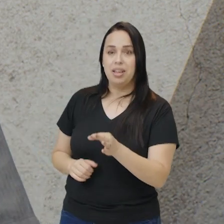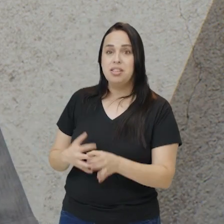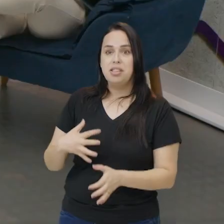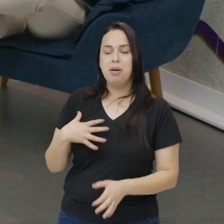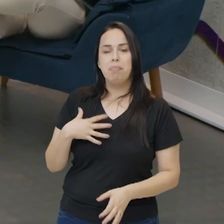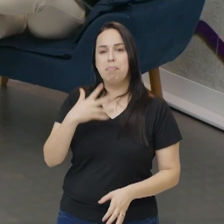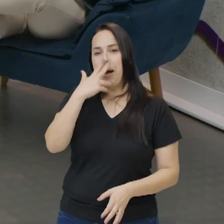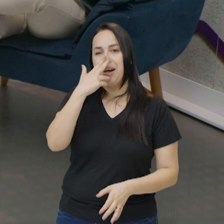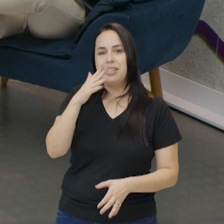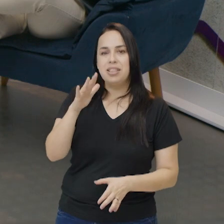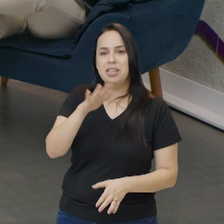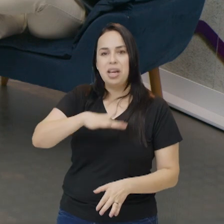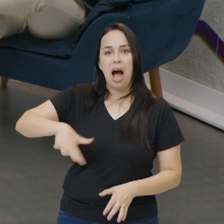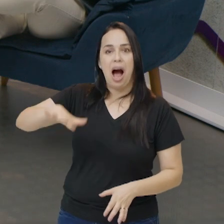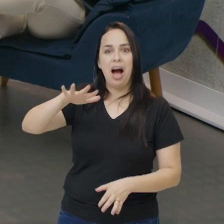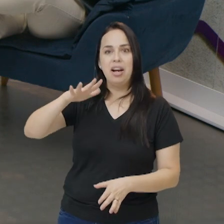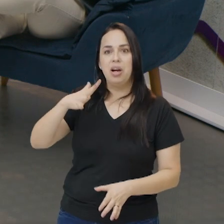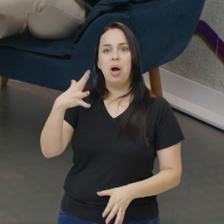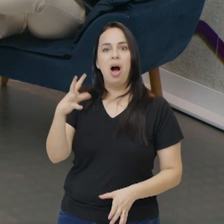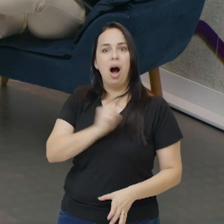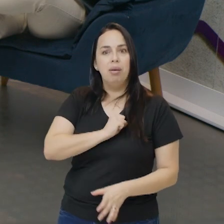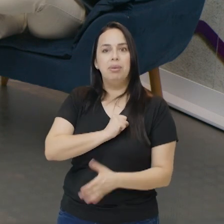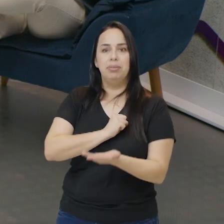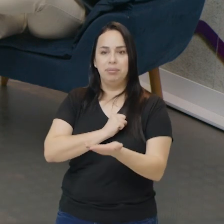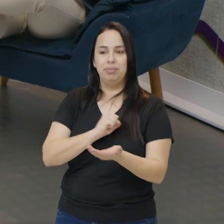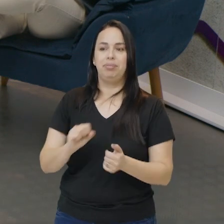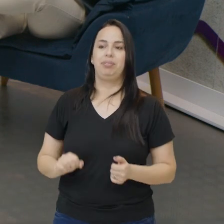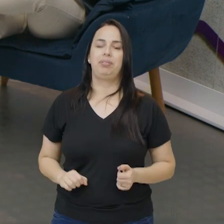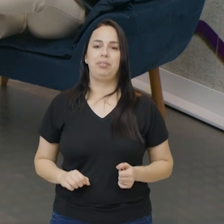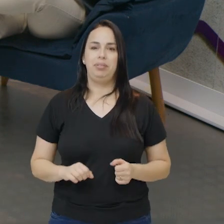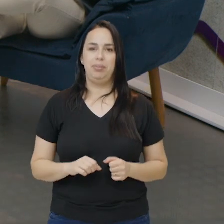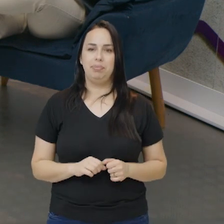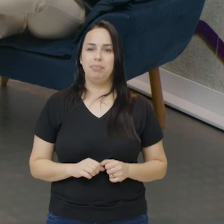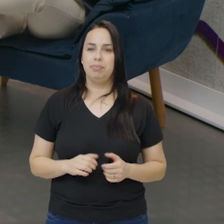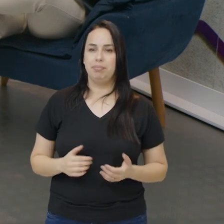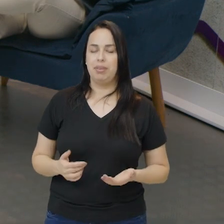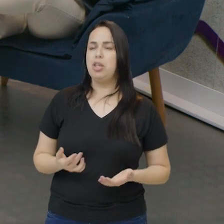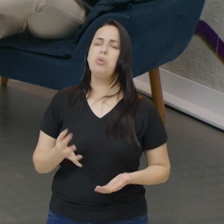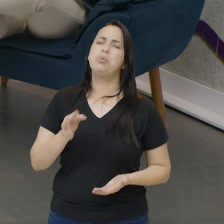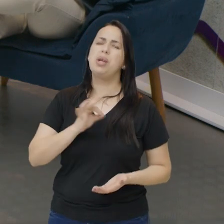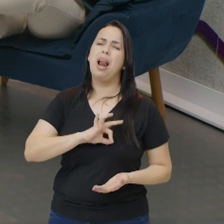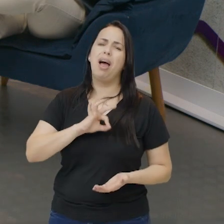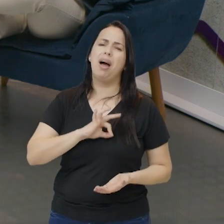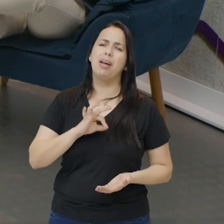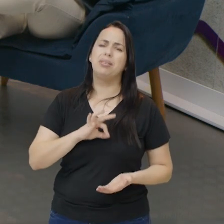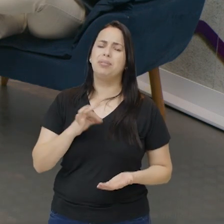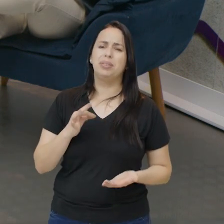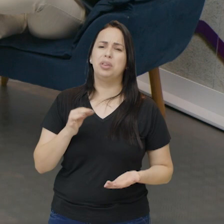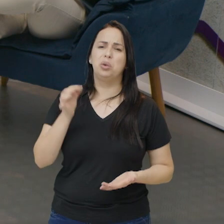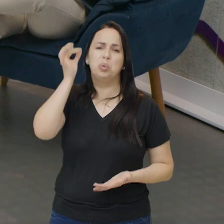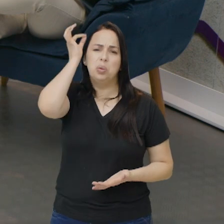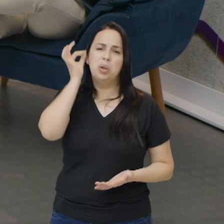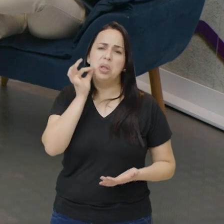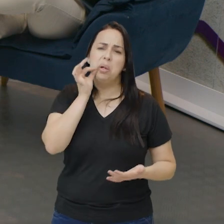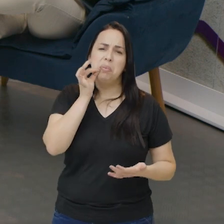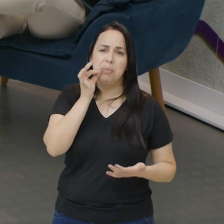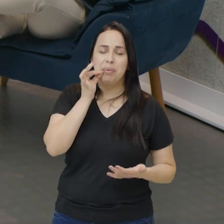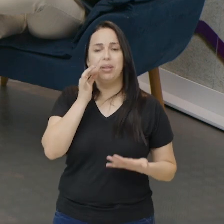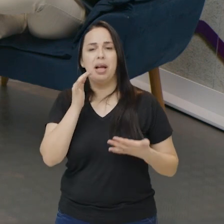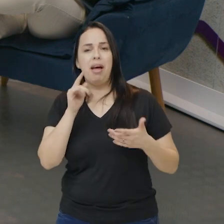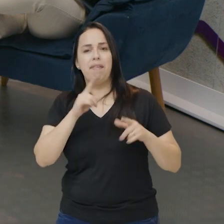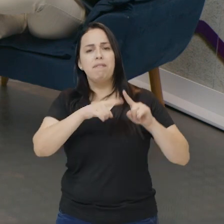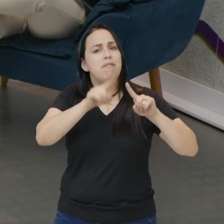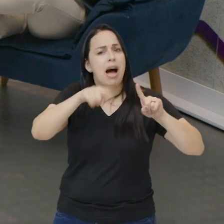acham literalmente ali, Se né? encontram. Se encontram, Literalmente. verdade. O salário de um